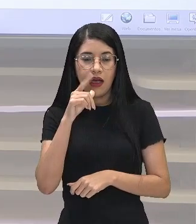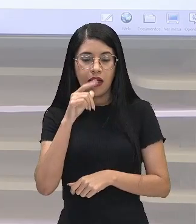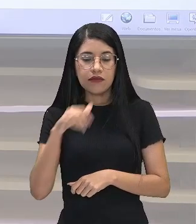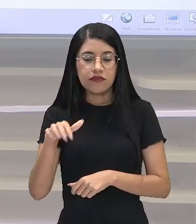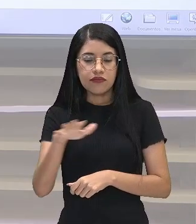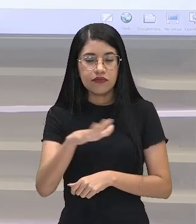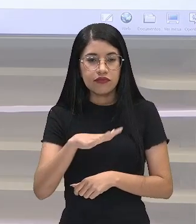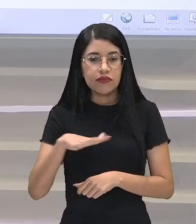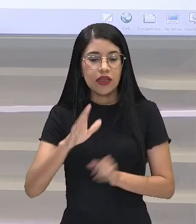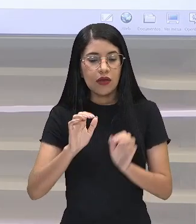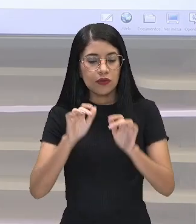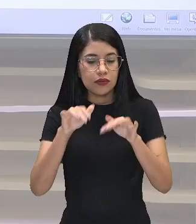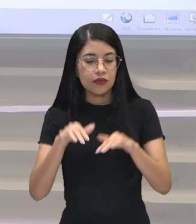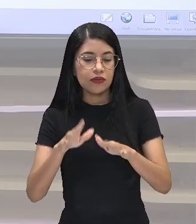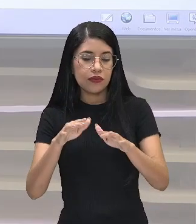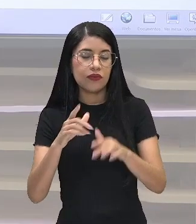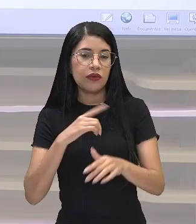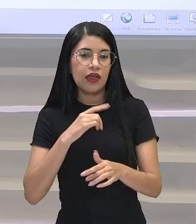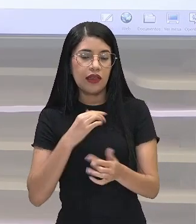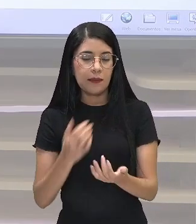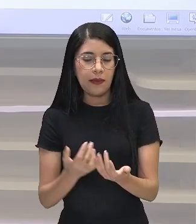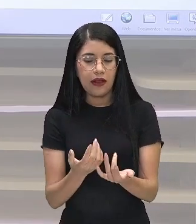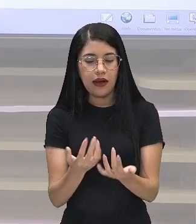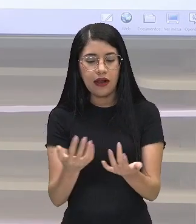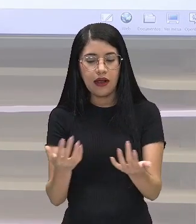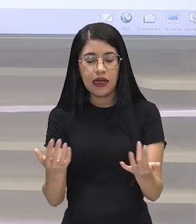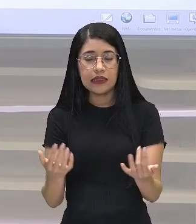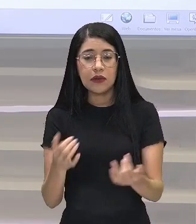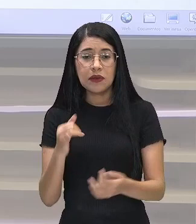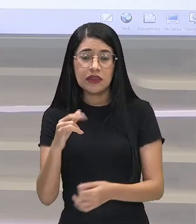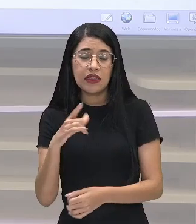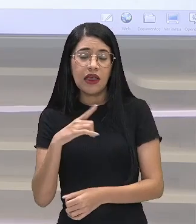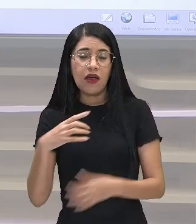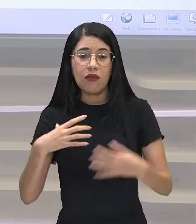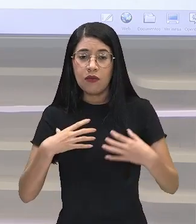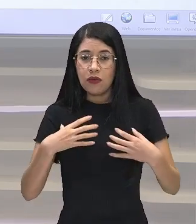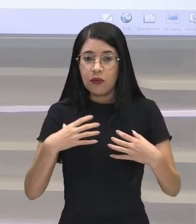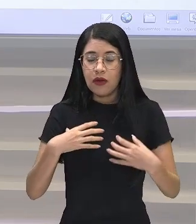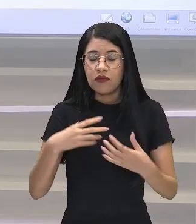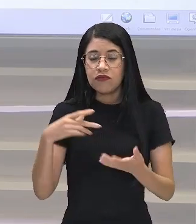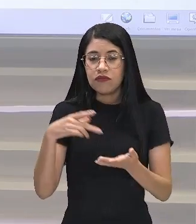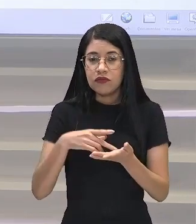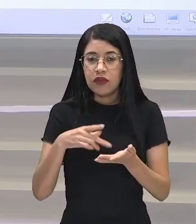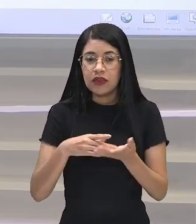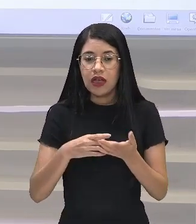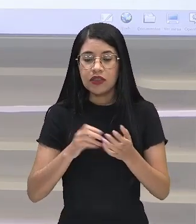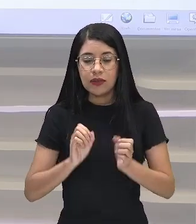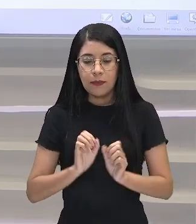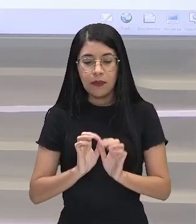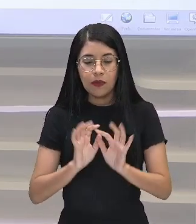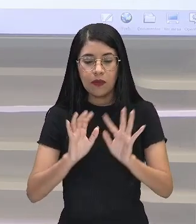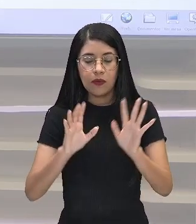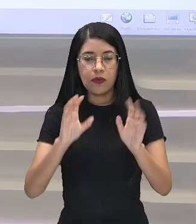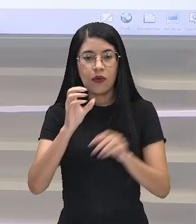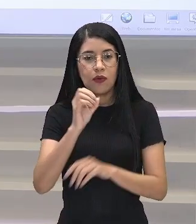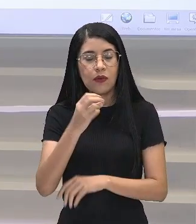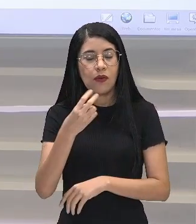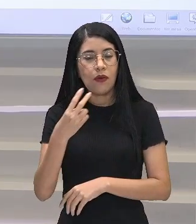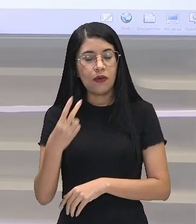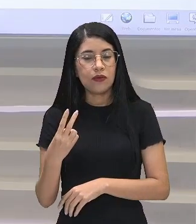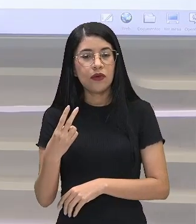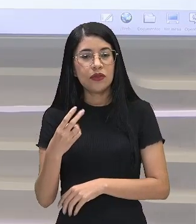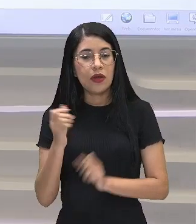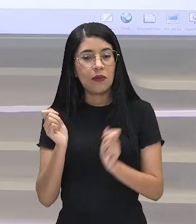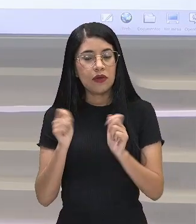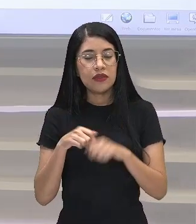nos oceanos. Então, se a gente quiser falar em pulmão do mundo, quem é que libera uma grande quantidade de oxigênio para a